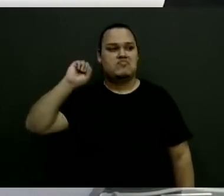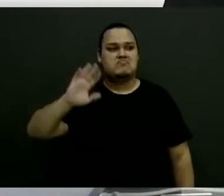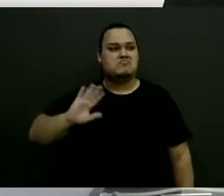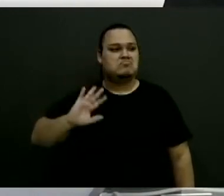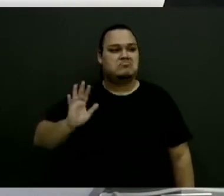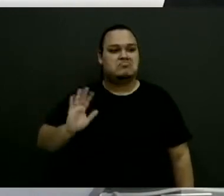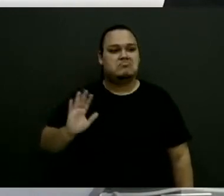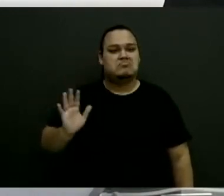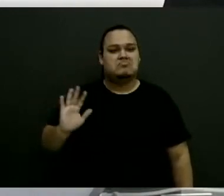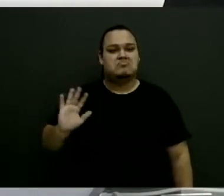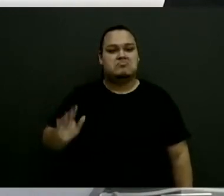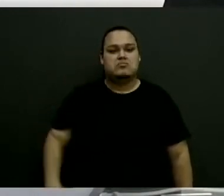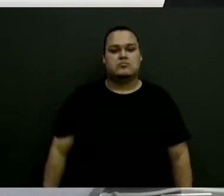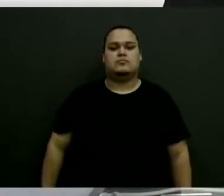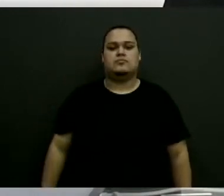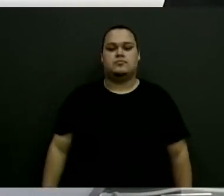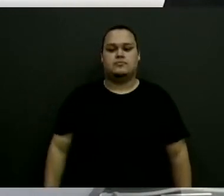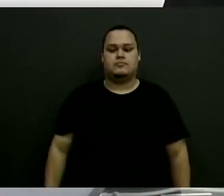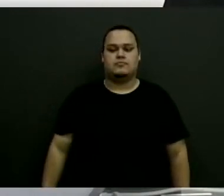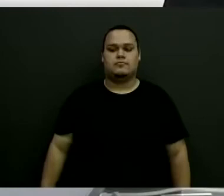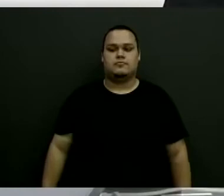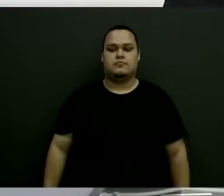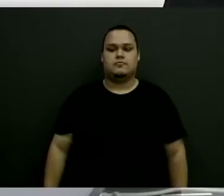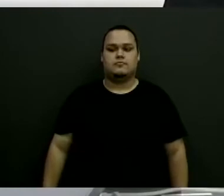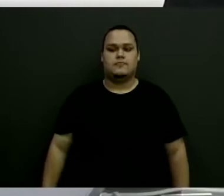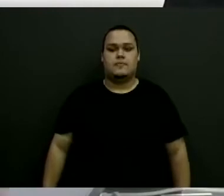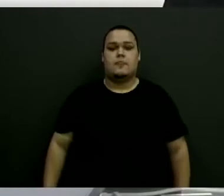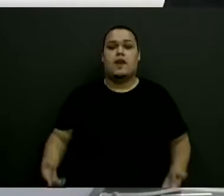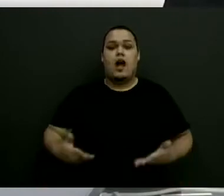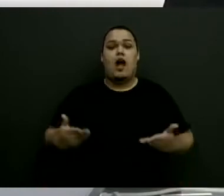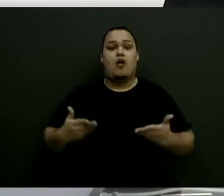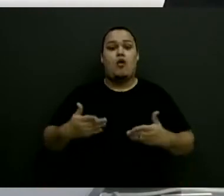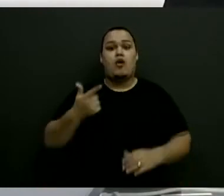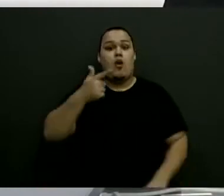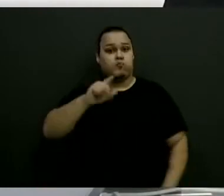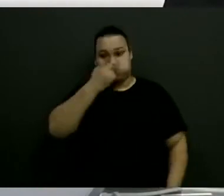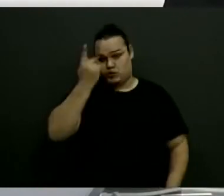Pastor Fernando, não estamos te ouvindo, ok. Mais algum coordenador quer fazer alguma pergunta?